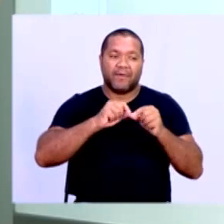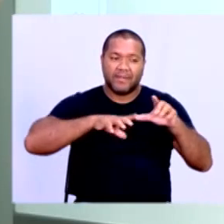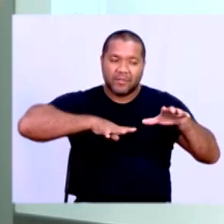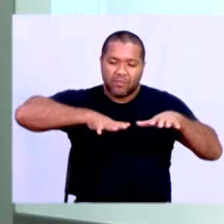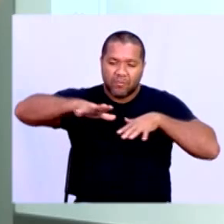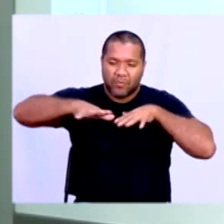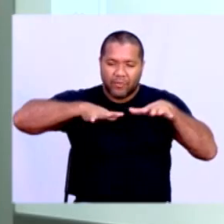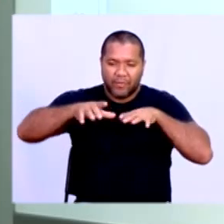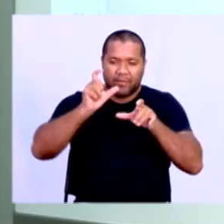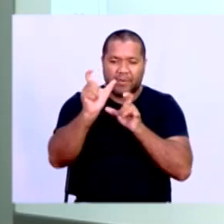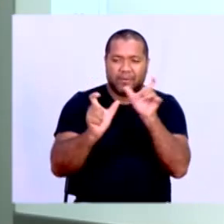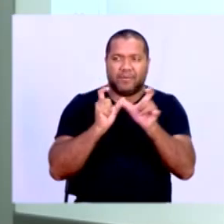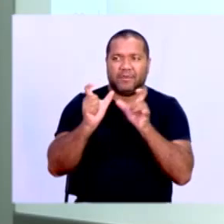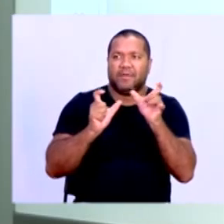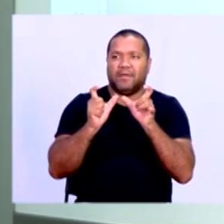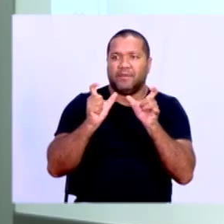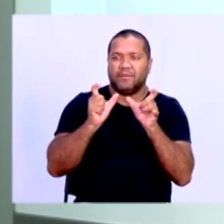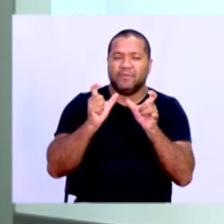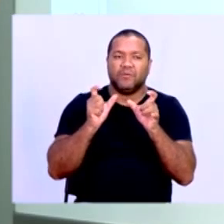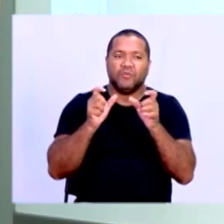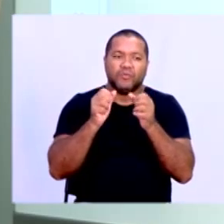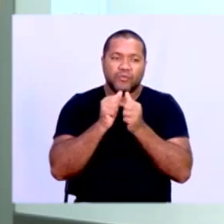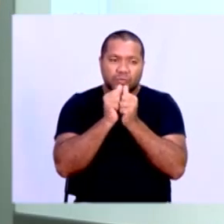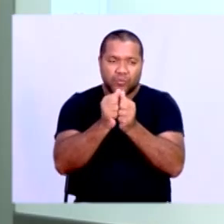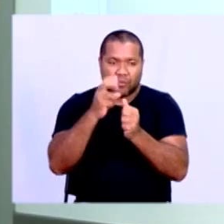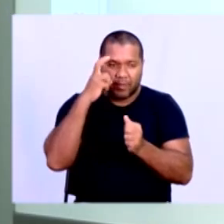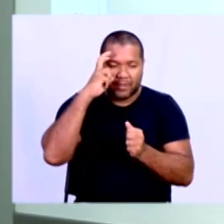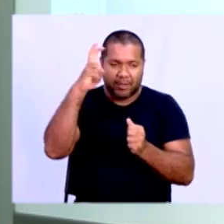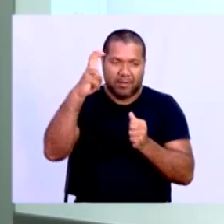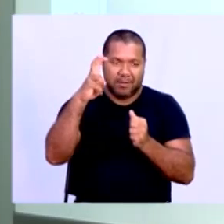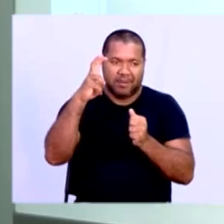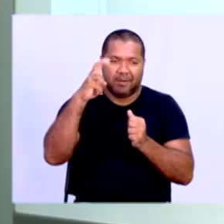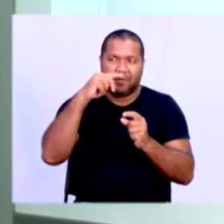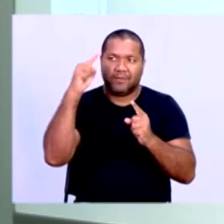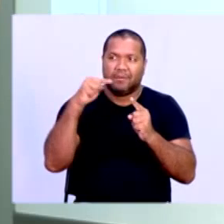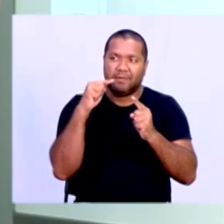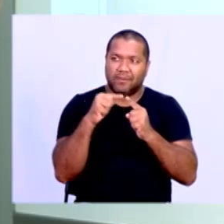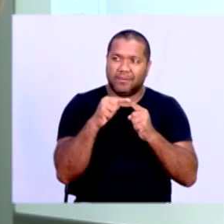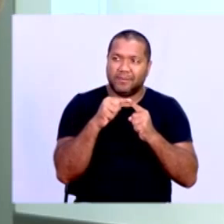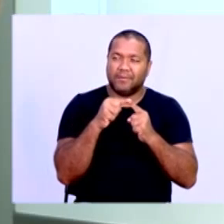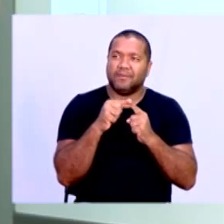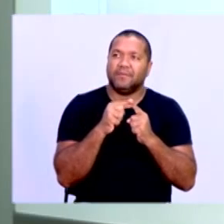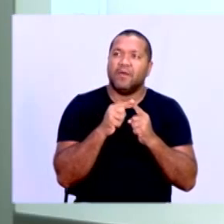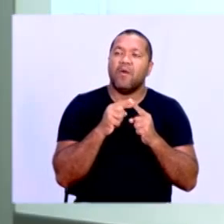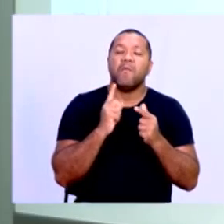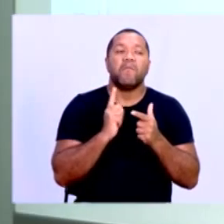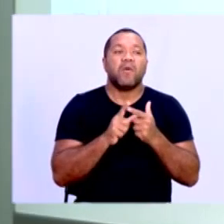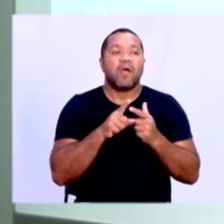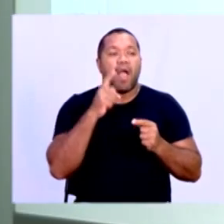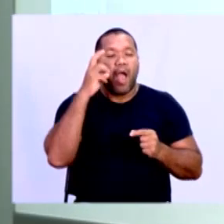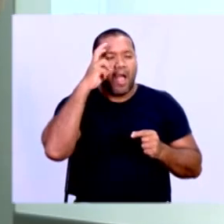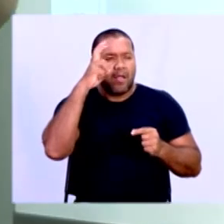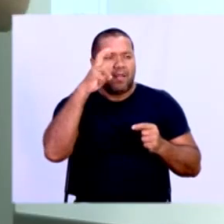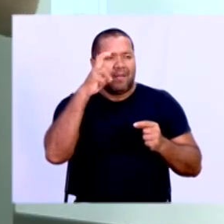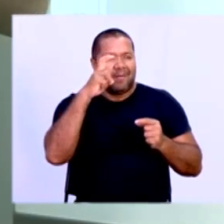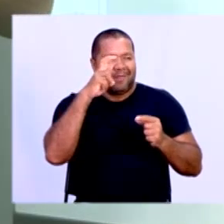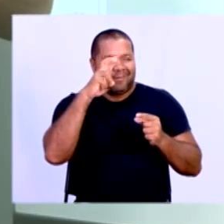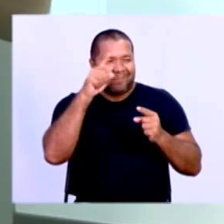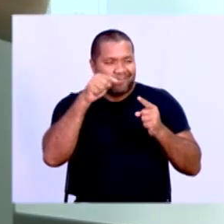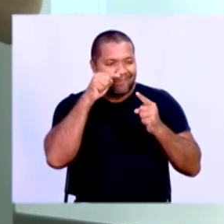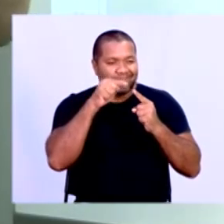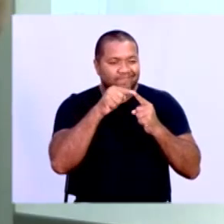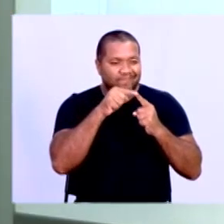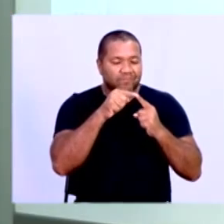e trabalhar na inteligência da sua aplicação, tá? Porque a inteligência da sua aplicação, quando eu falo isso, é porque a